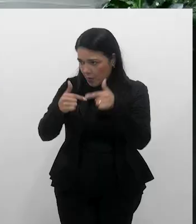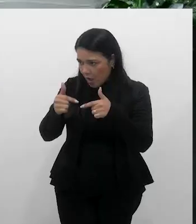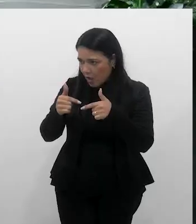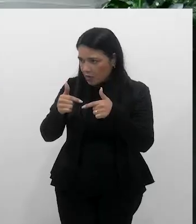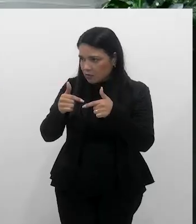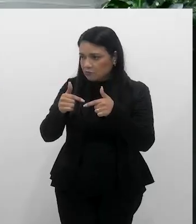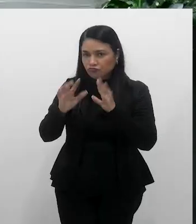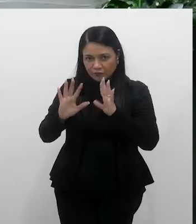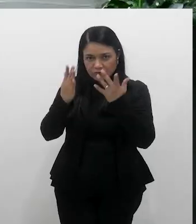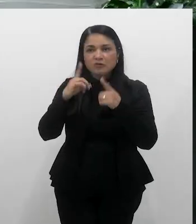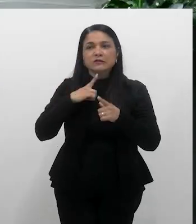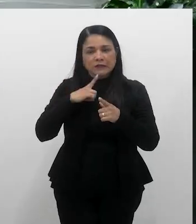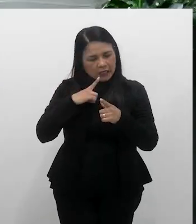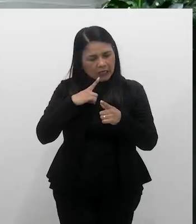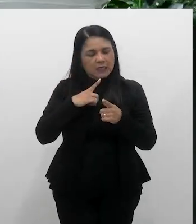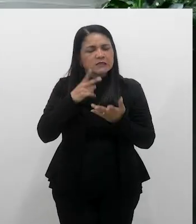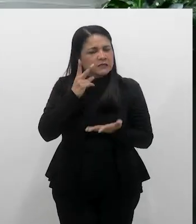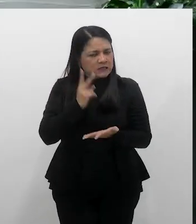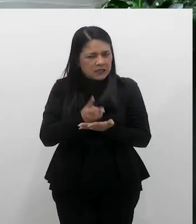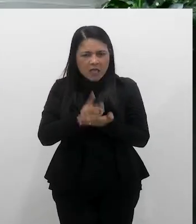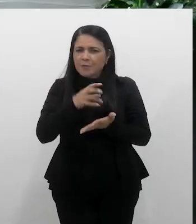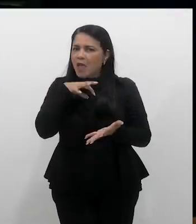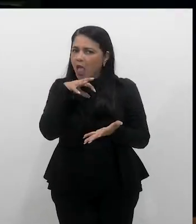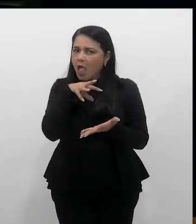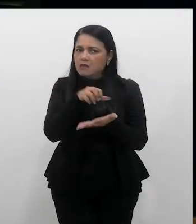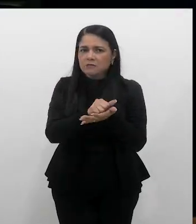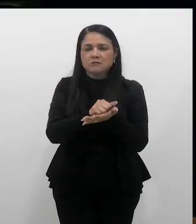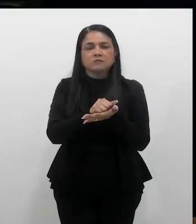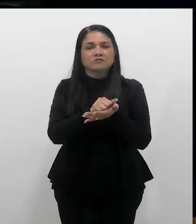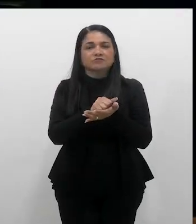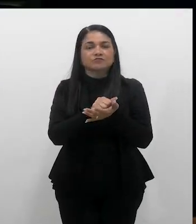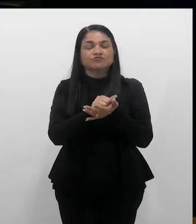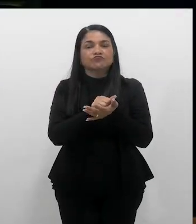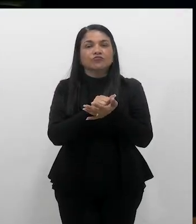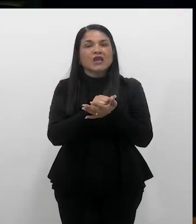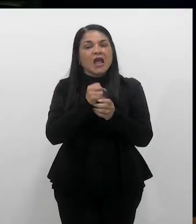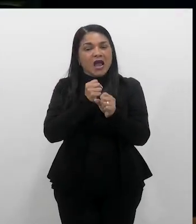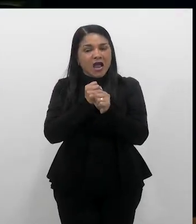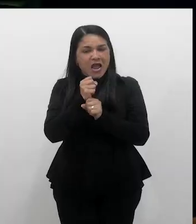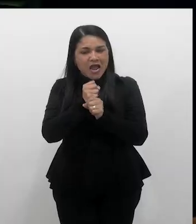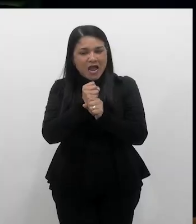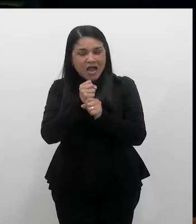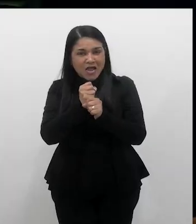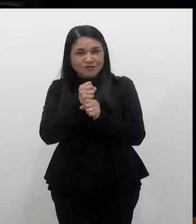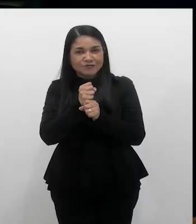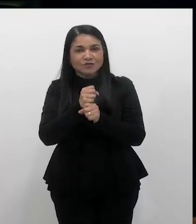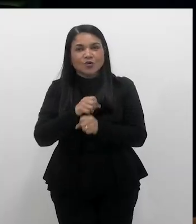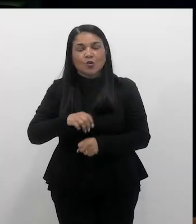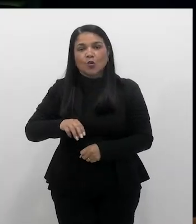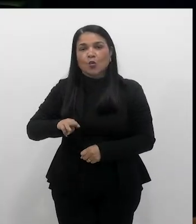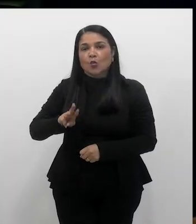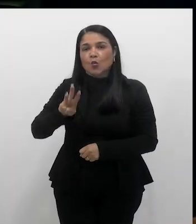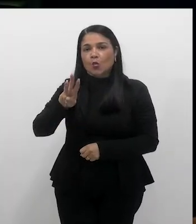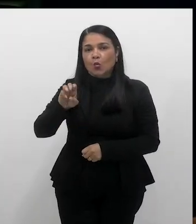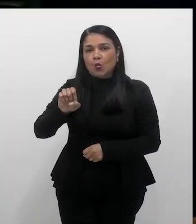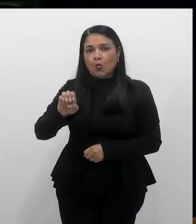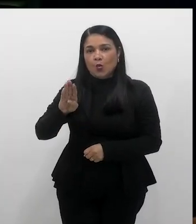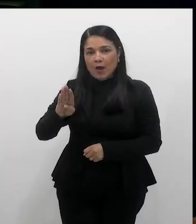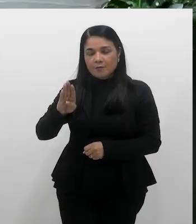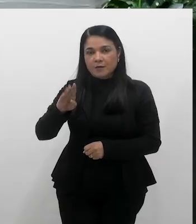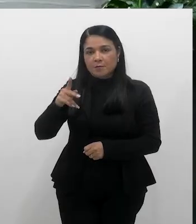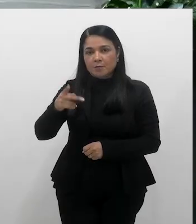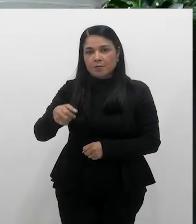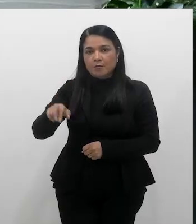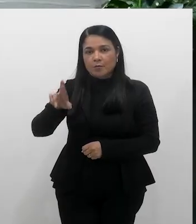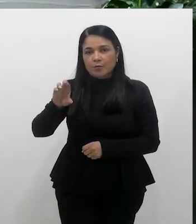trabalho. Sobre o trabalho do festival. Pois a gente sempre registra tudo, né? A gente, inclusive, durante muitos anos, a gente fez o que a gente chama de web programas.